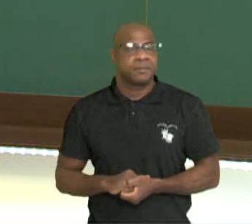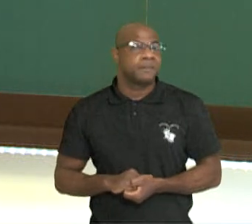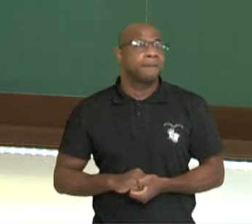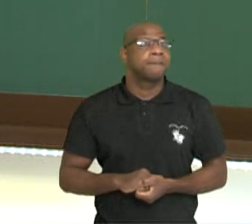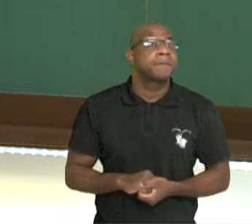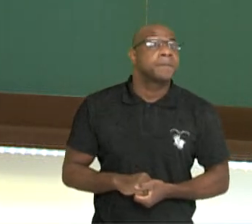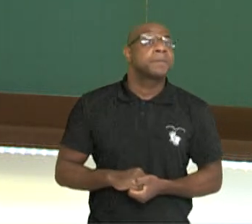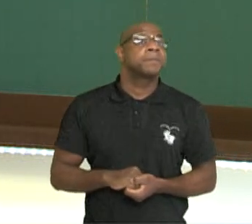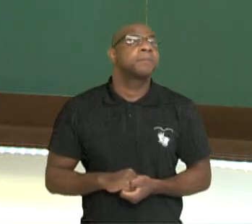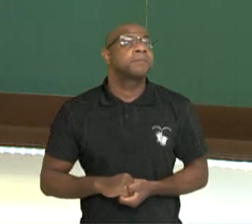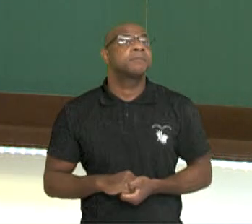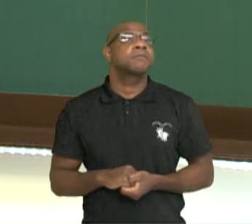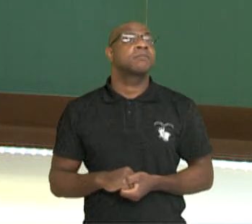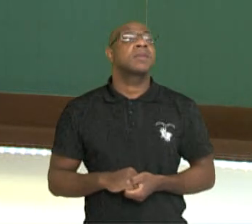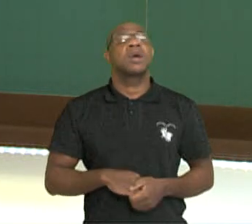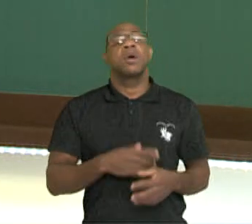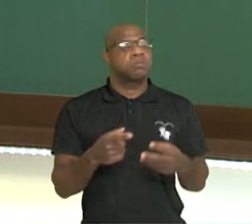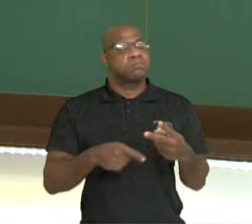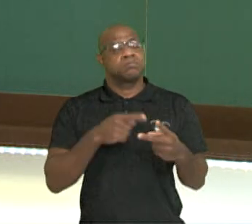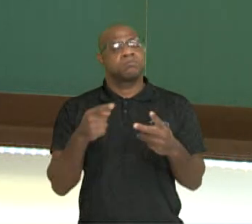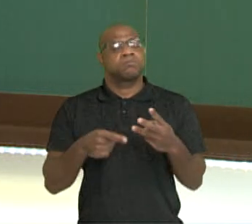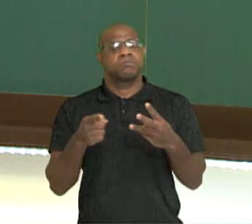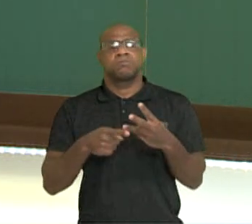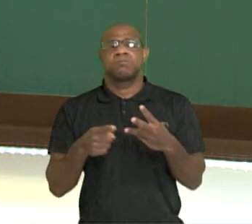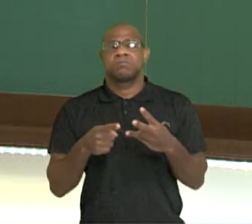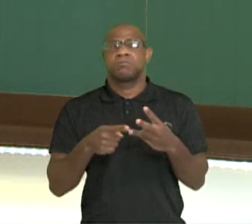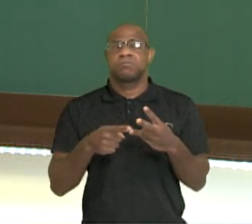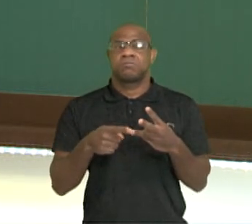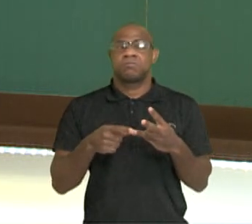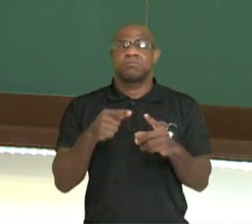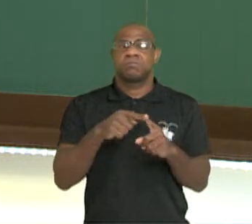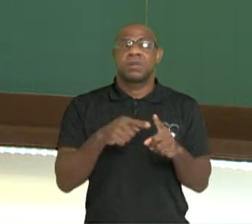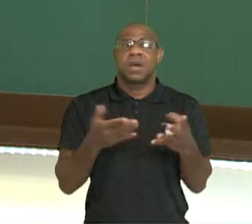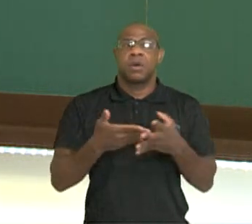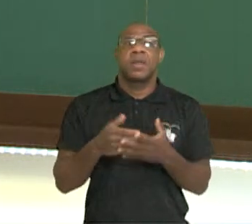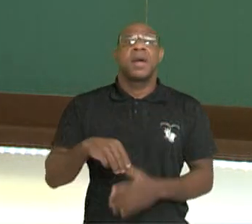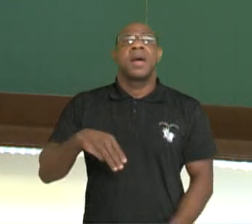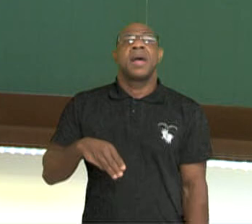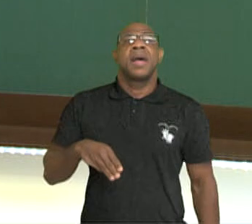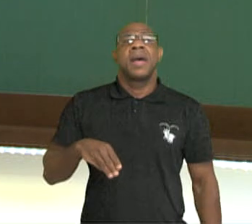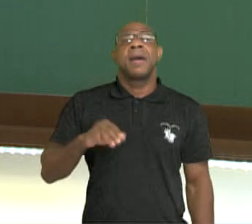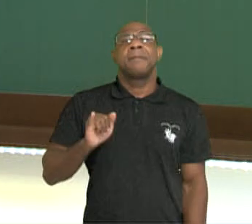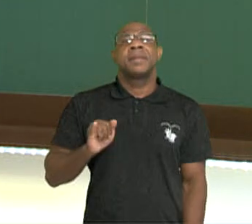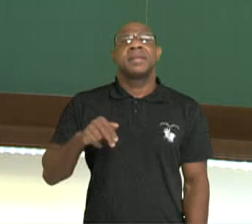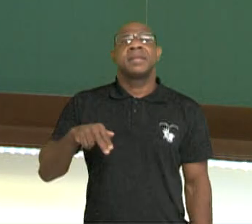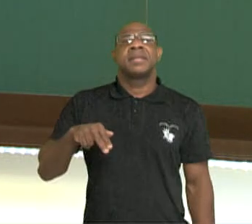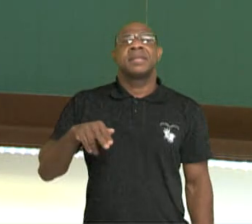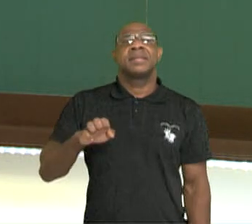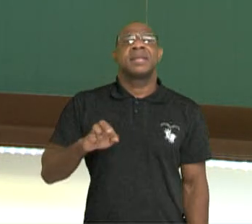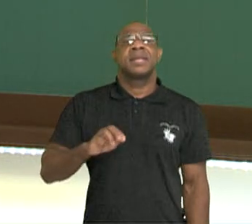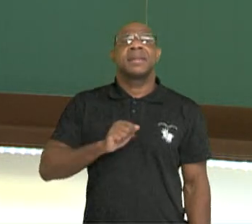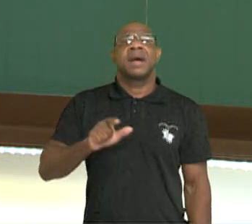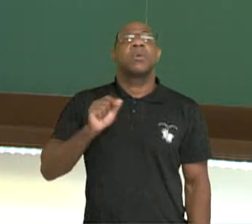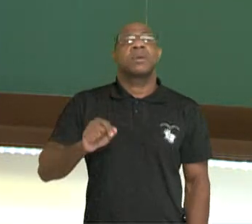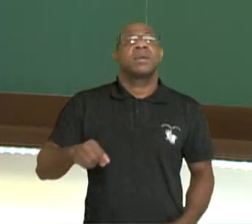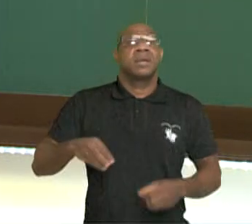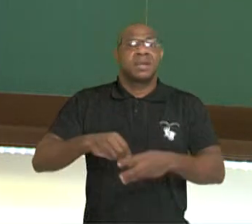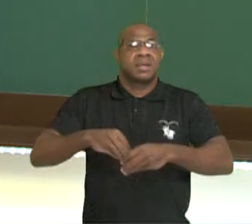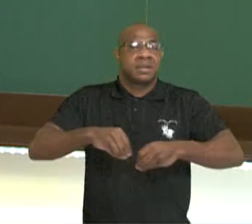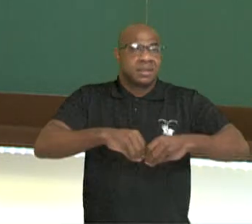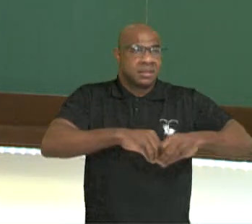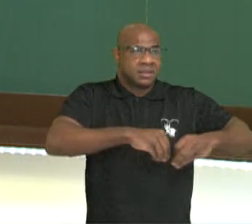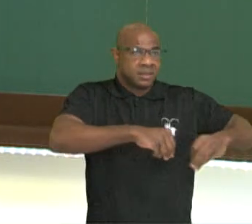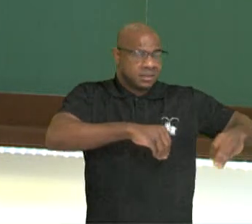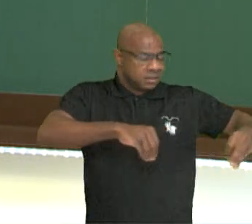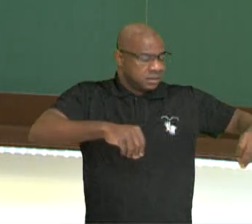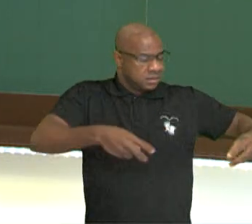E nós vamos para o terceiro tipo, o extrativismo mineral, que está vinculado, relacionado à